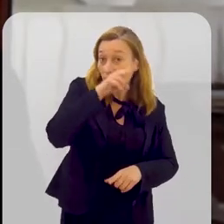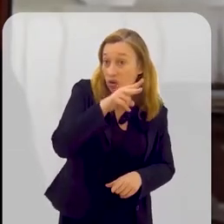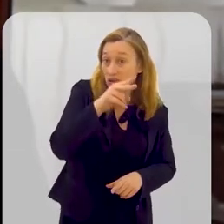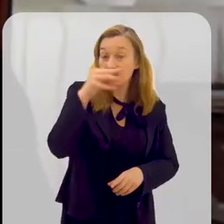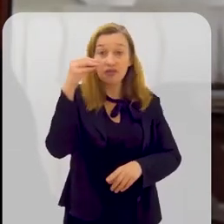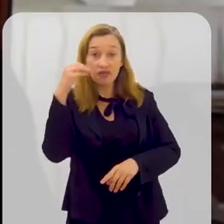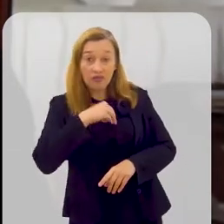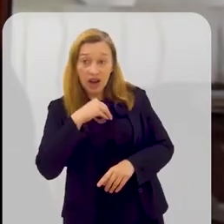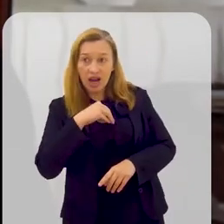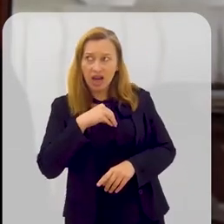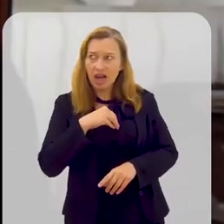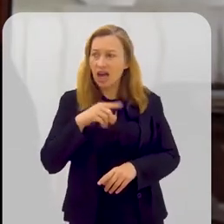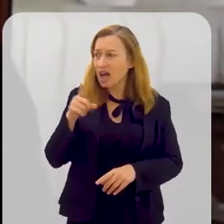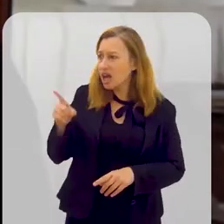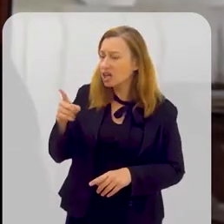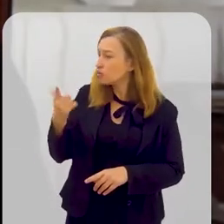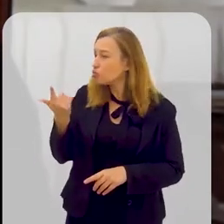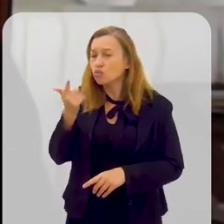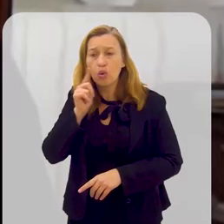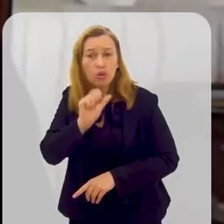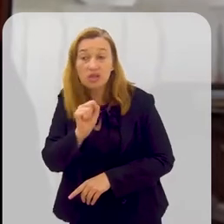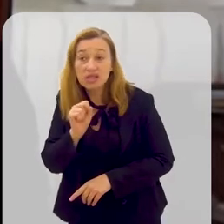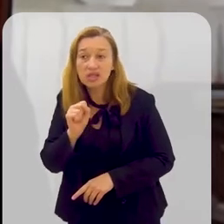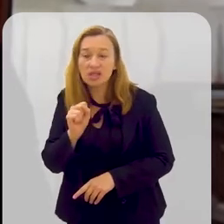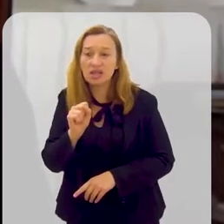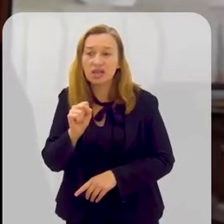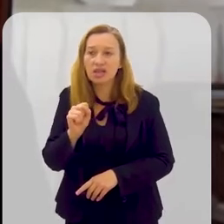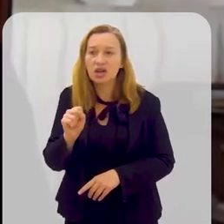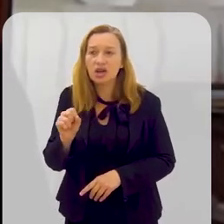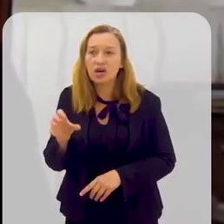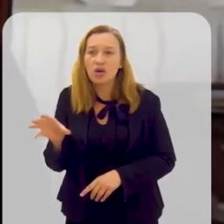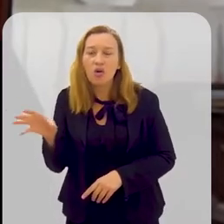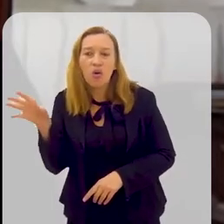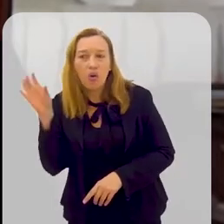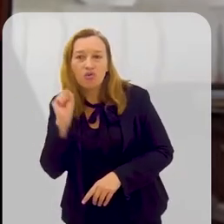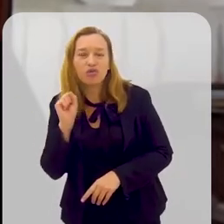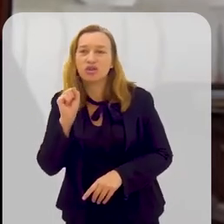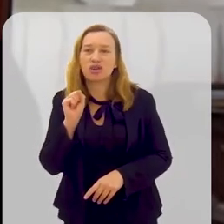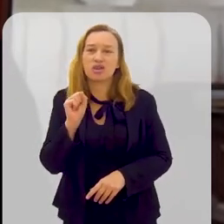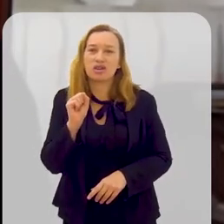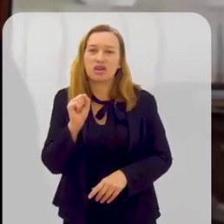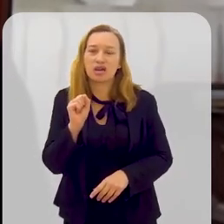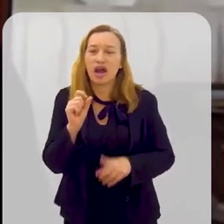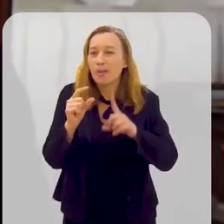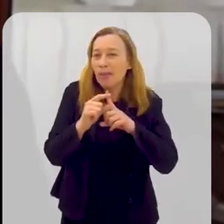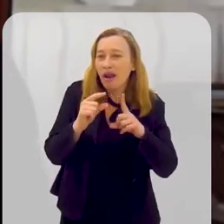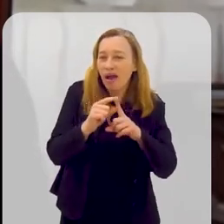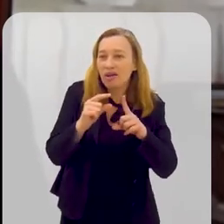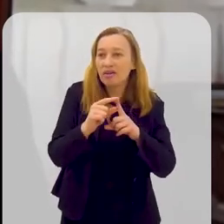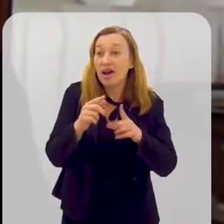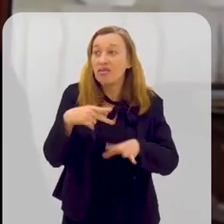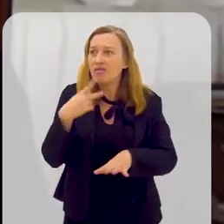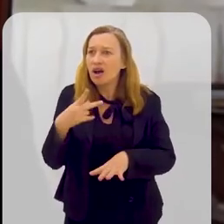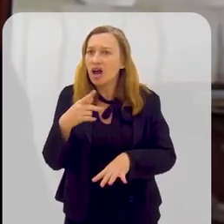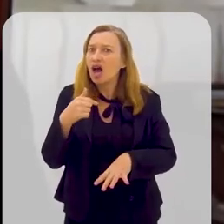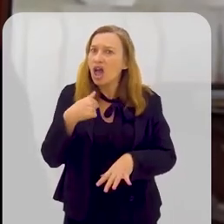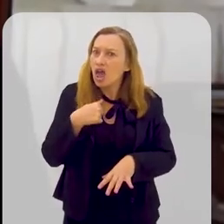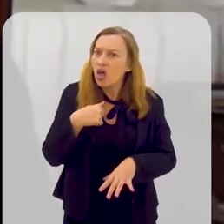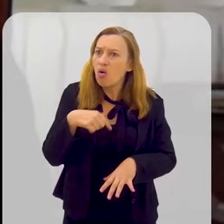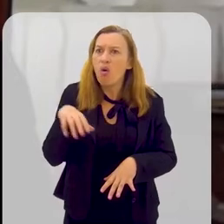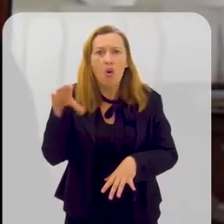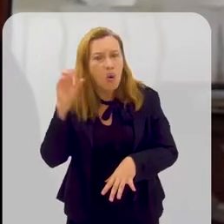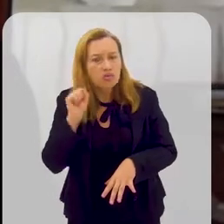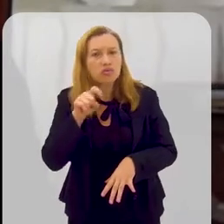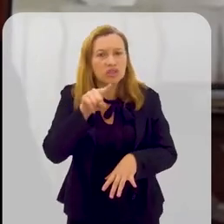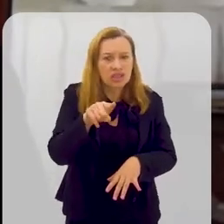e com isso ele não ouve alguns fonemas a palavra ele não consegue fazer a clausura Aí ele diz